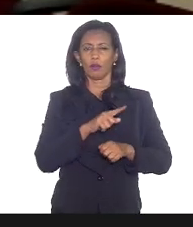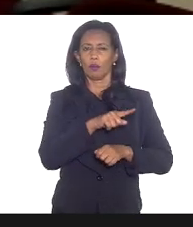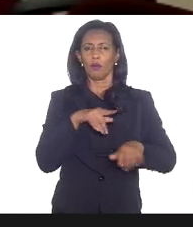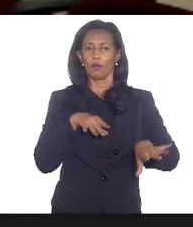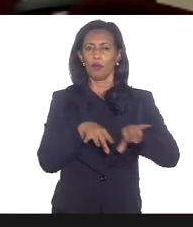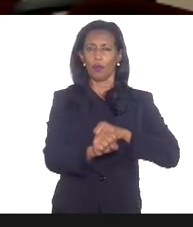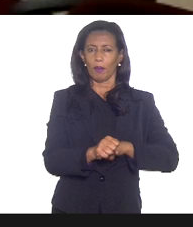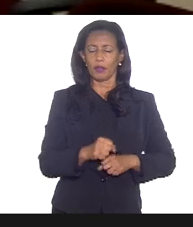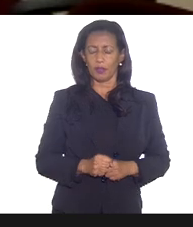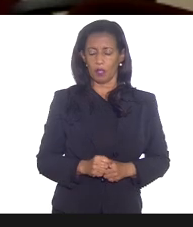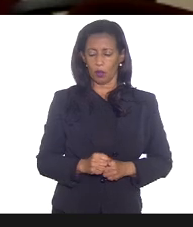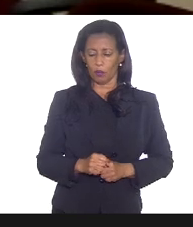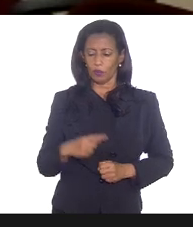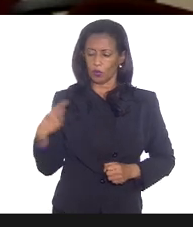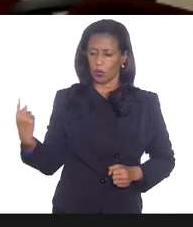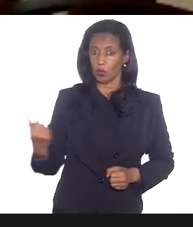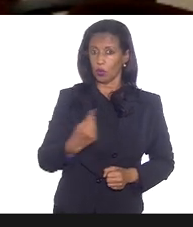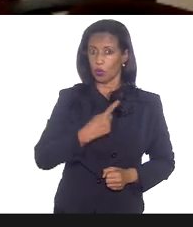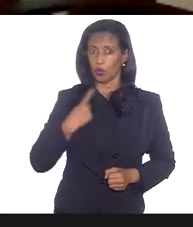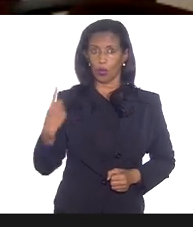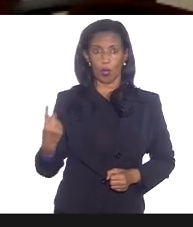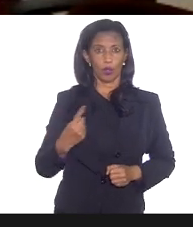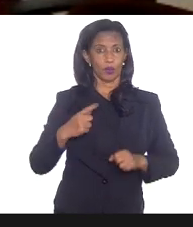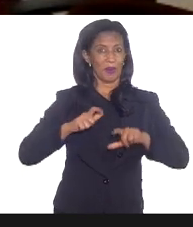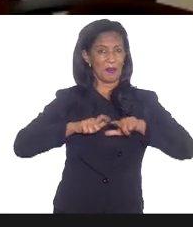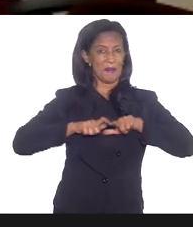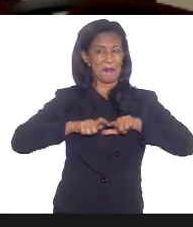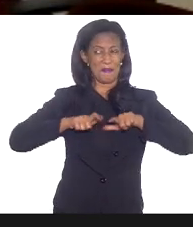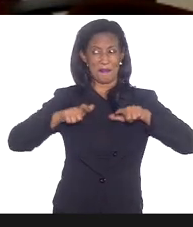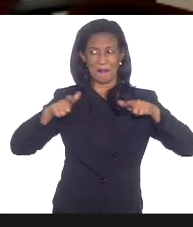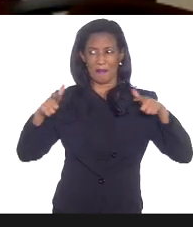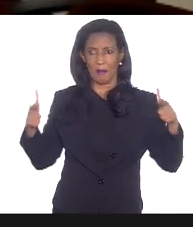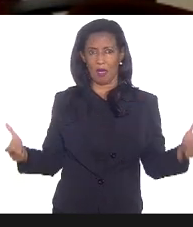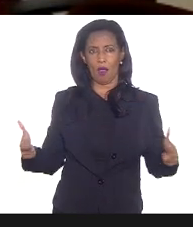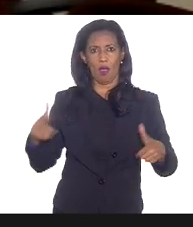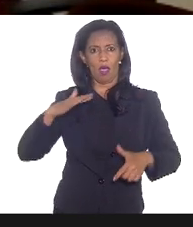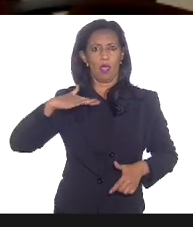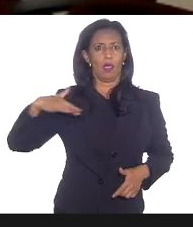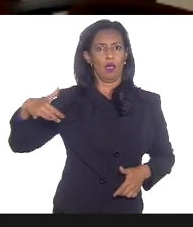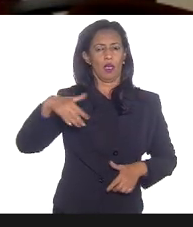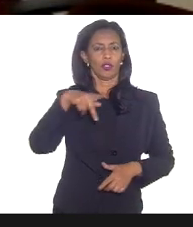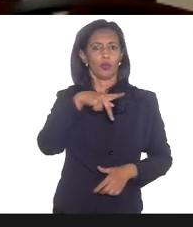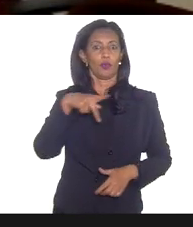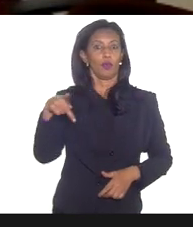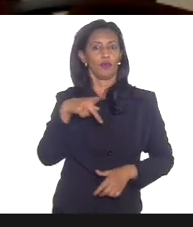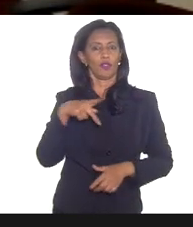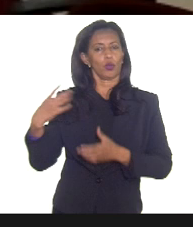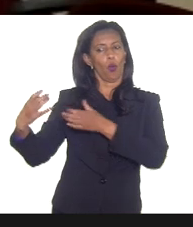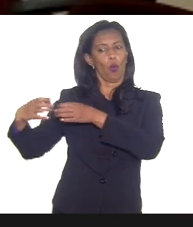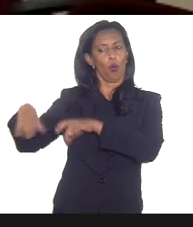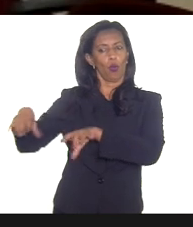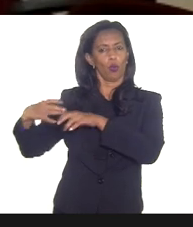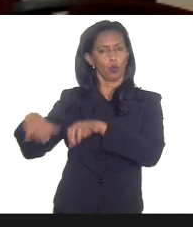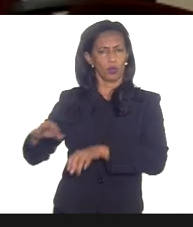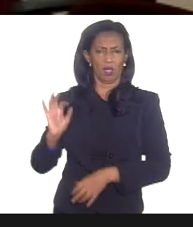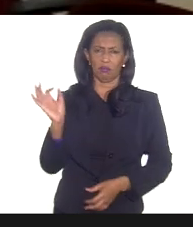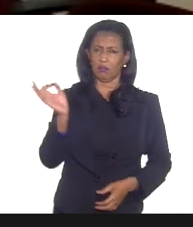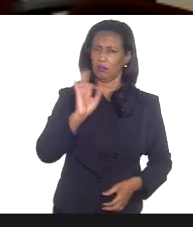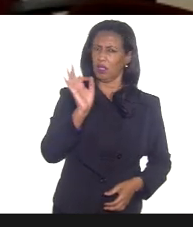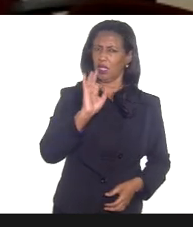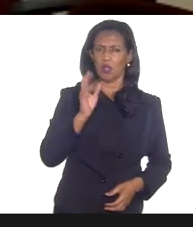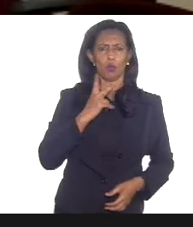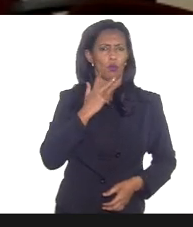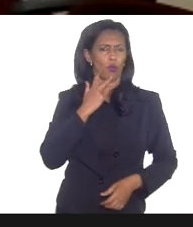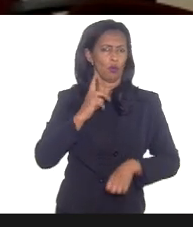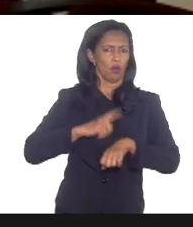né? Nós aqui somos uma das maiores redes de professores concursados do país e em nenhum momento a gente vai deixar de ter o